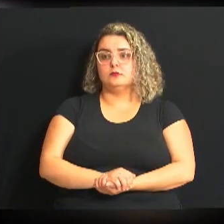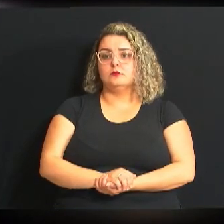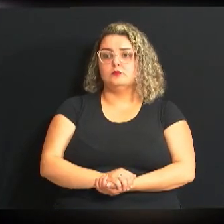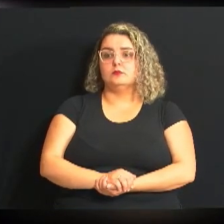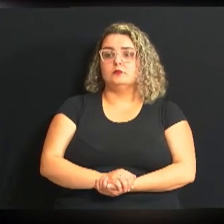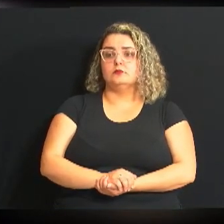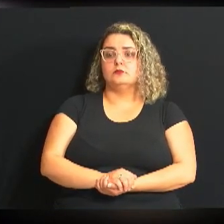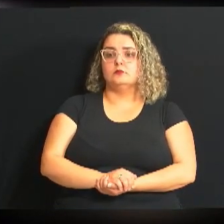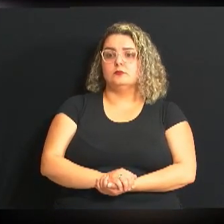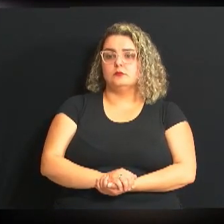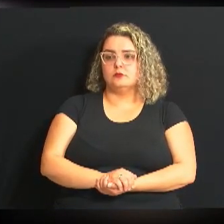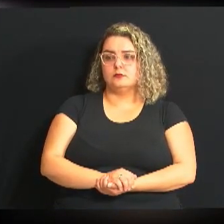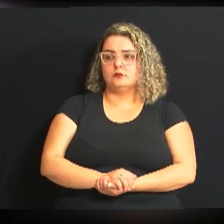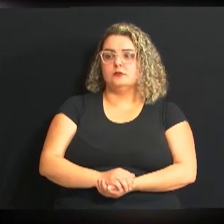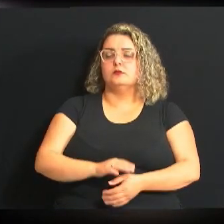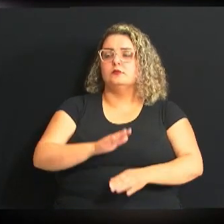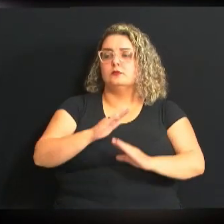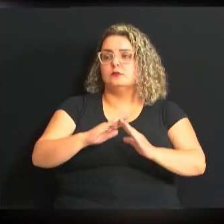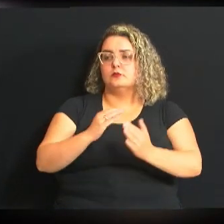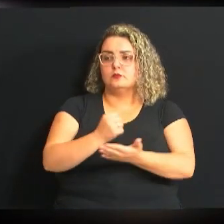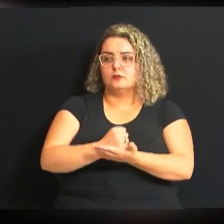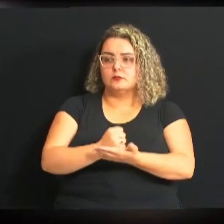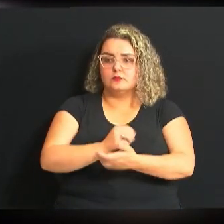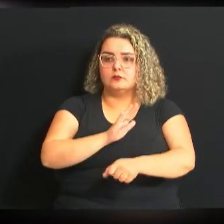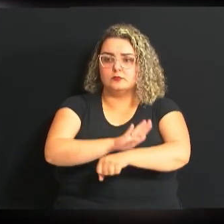4.693.000, assistência farmacêutica,